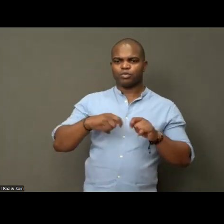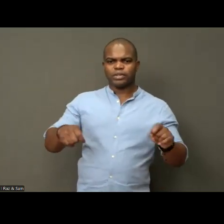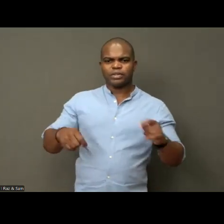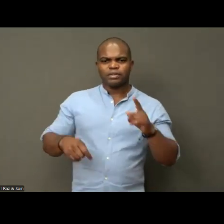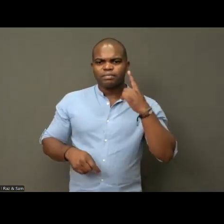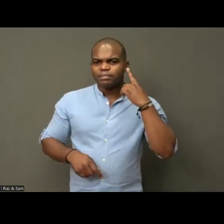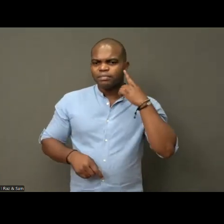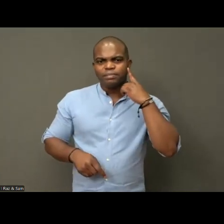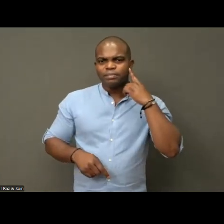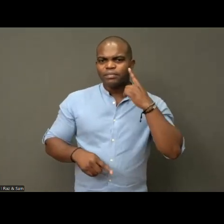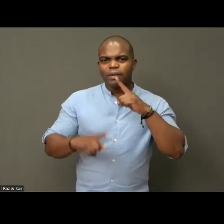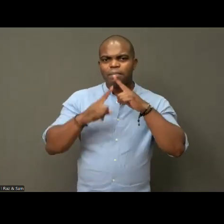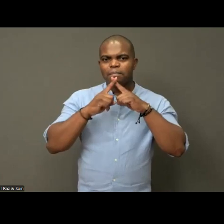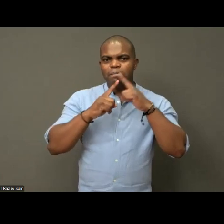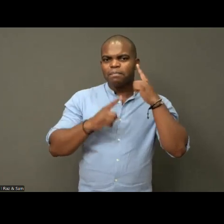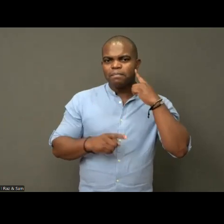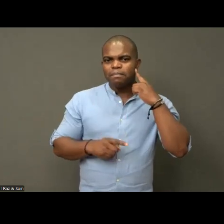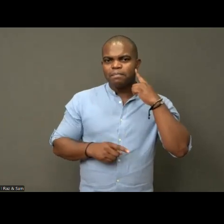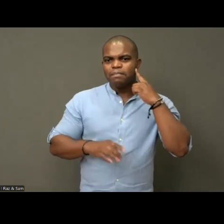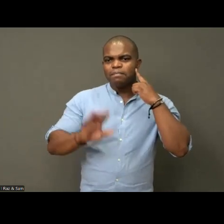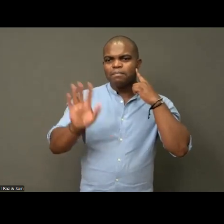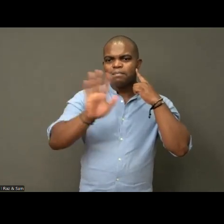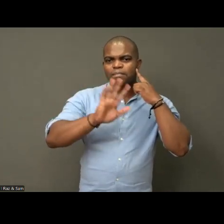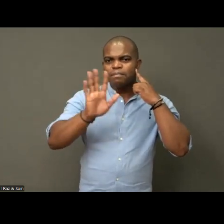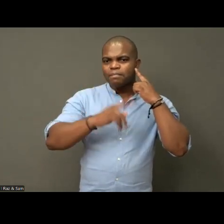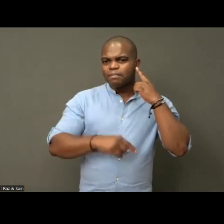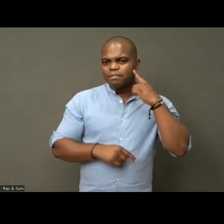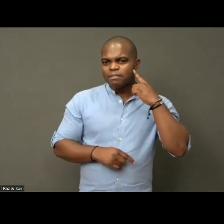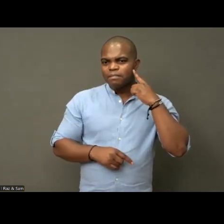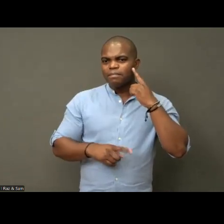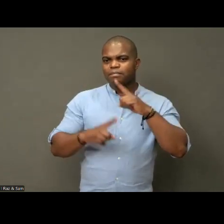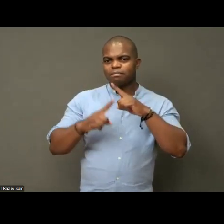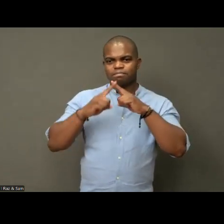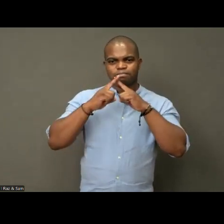Sylvain, your mic. You're muted.